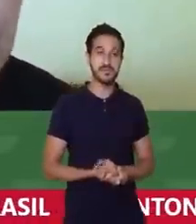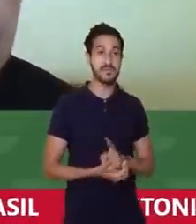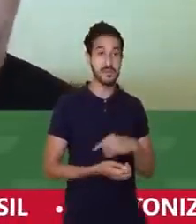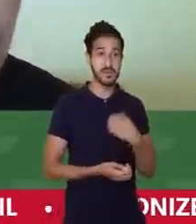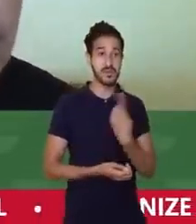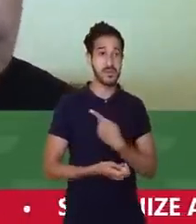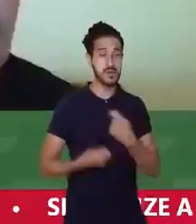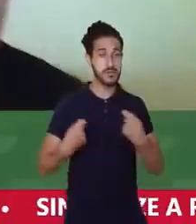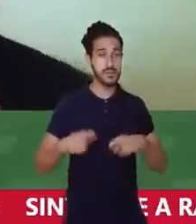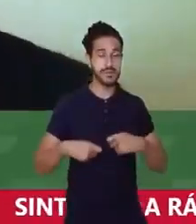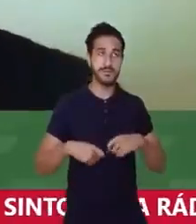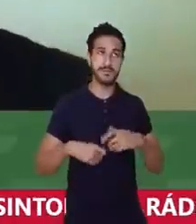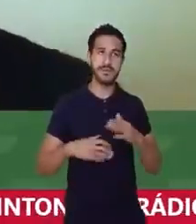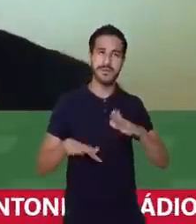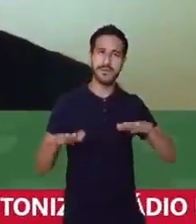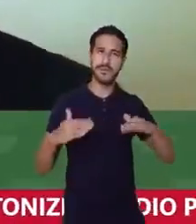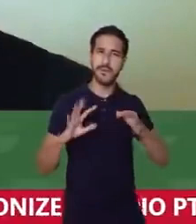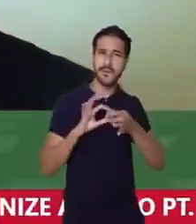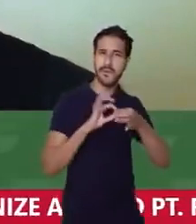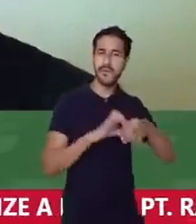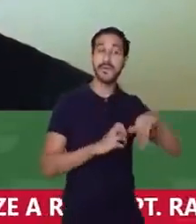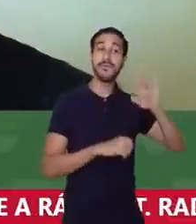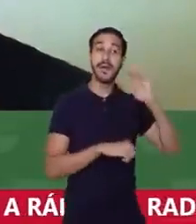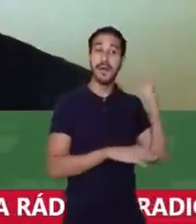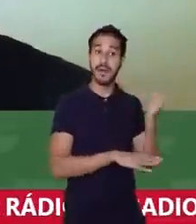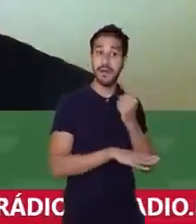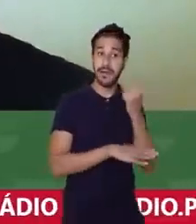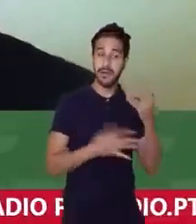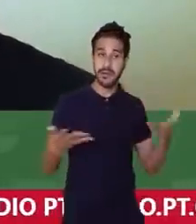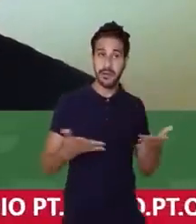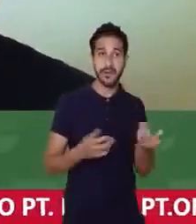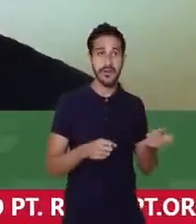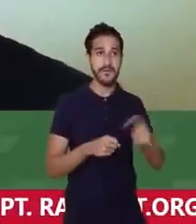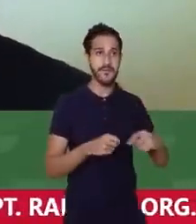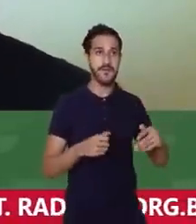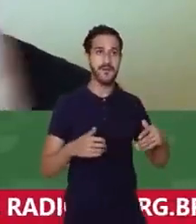Nós temos, talvez, a situação mais grave hoje com